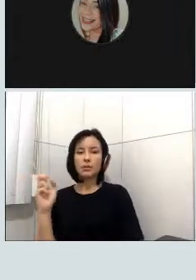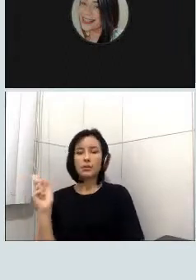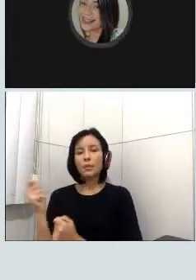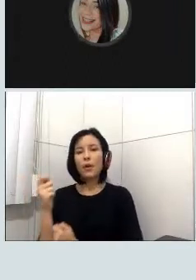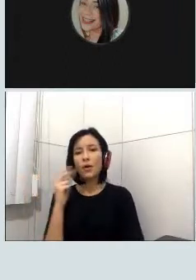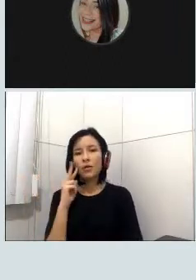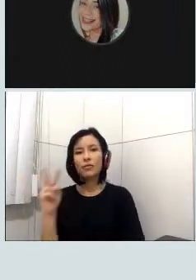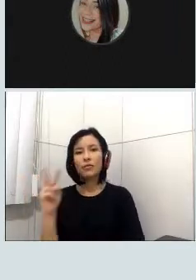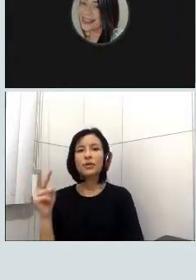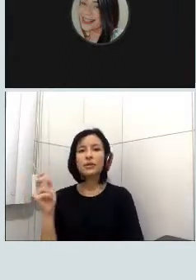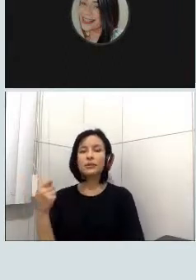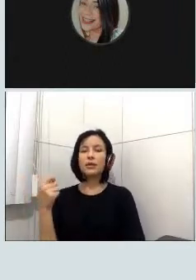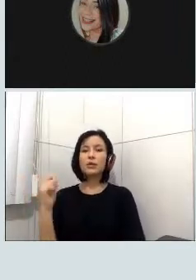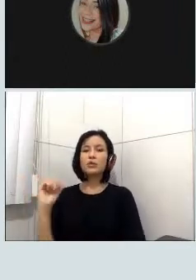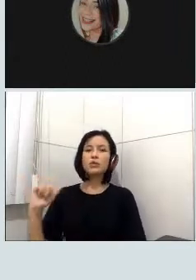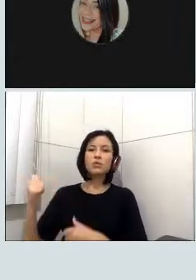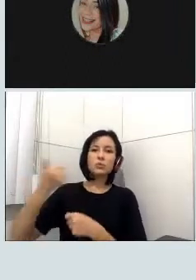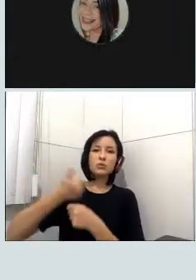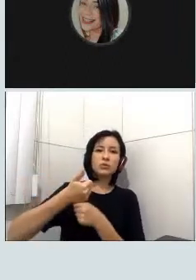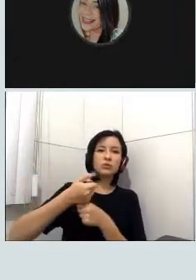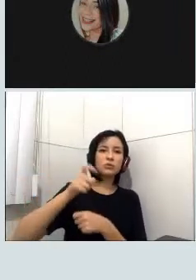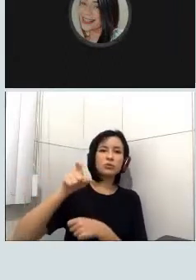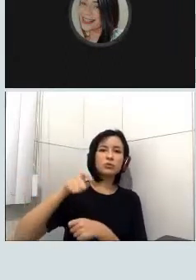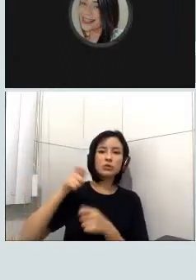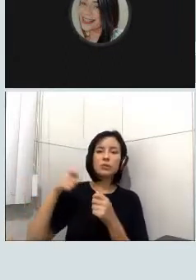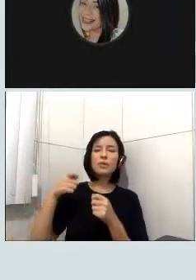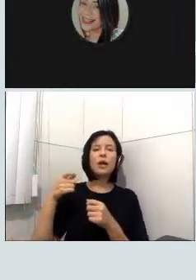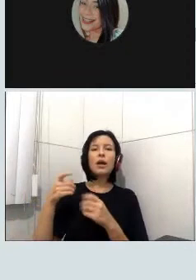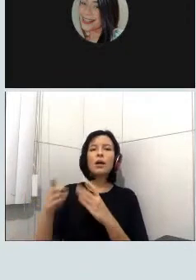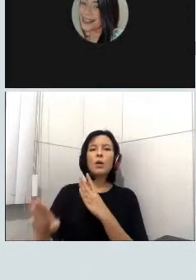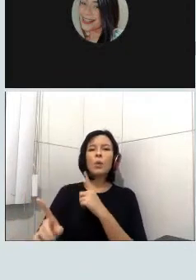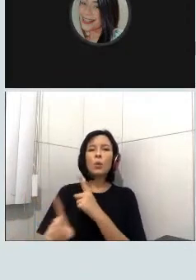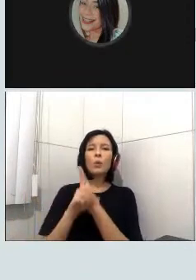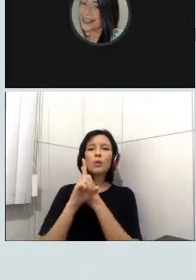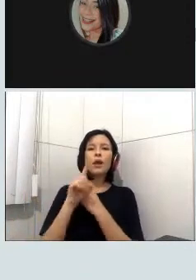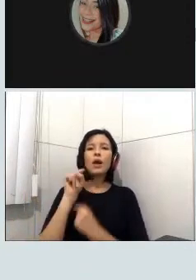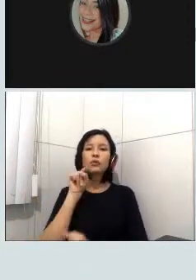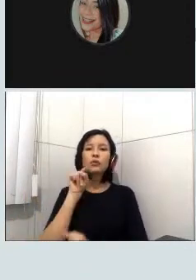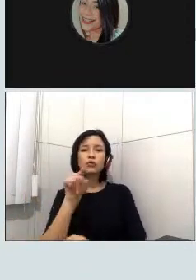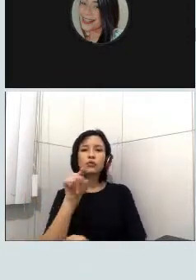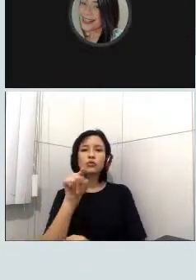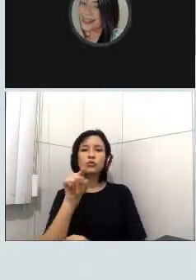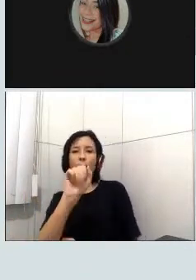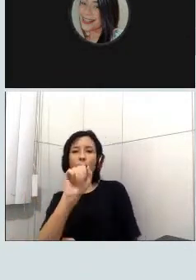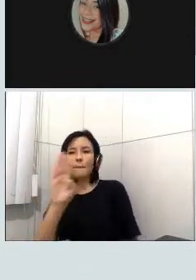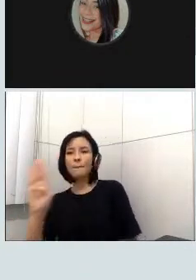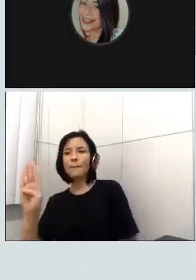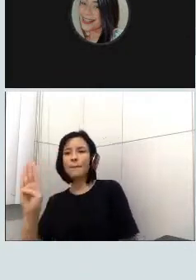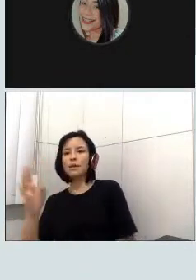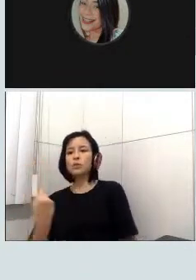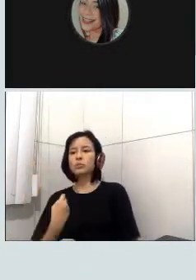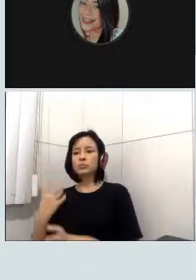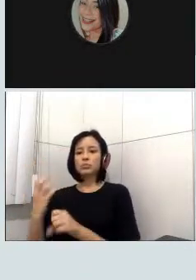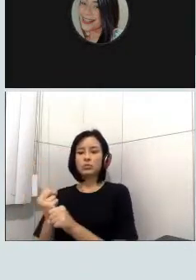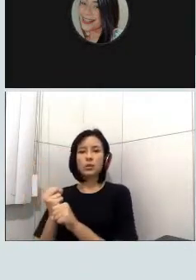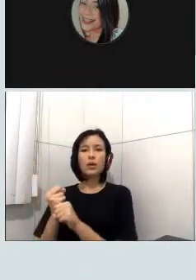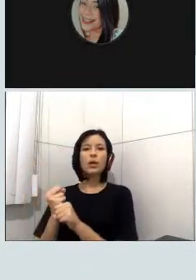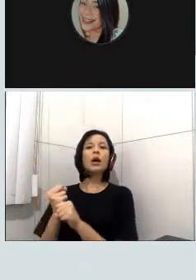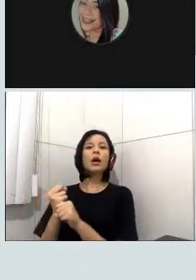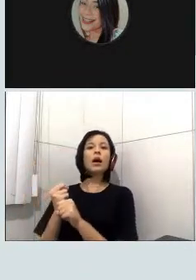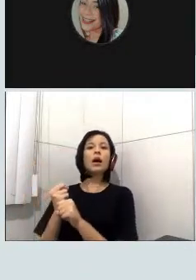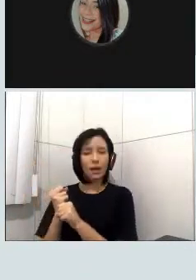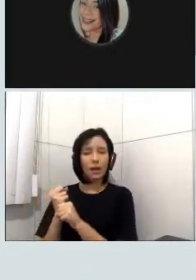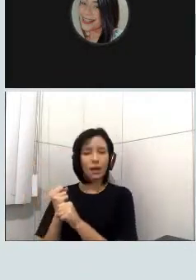x para descobrir o ponto médio de AB. Então, quando vocês fizerem essa resolução todinha,